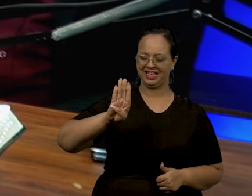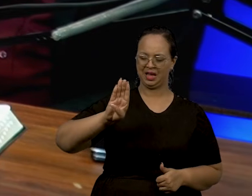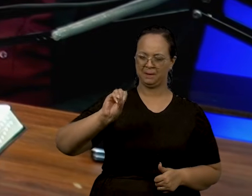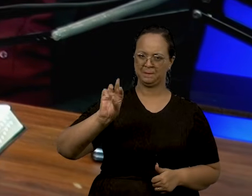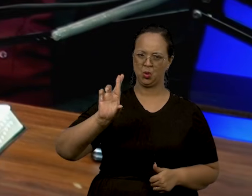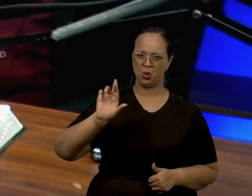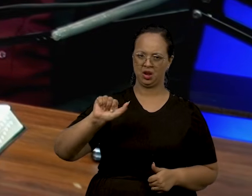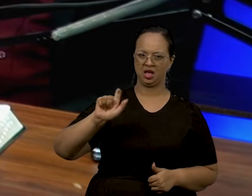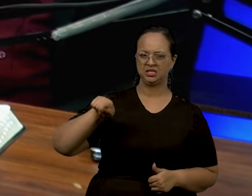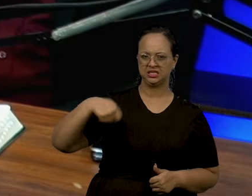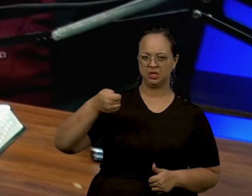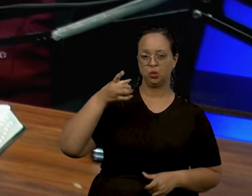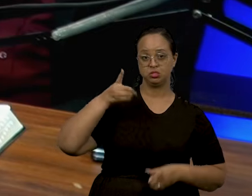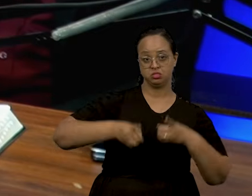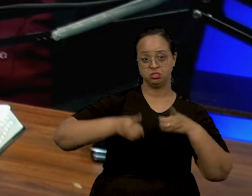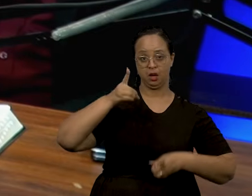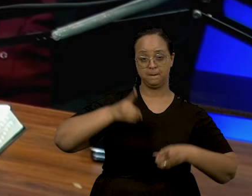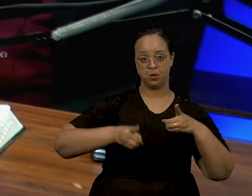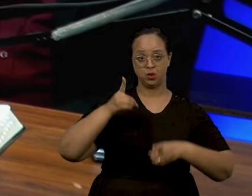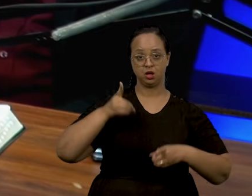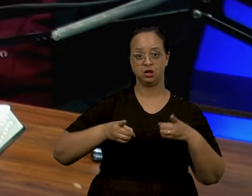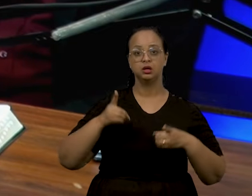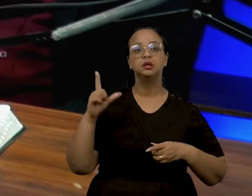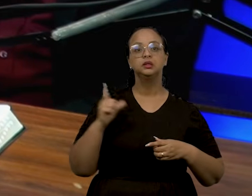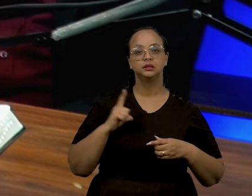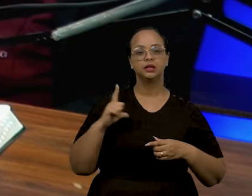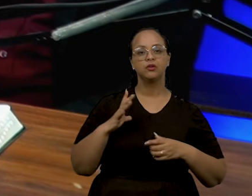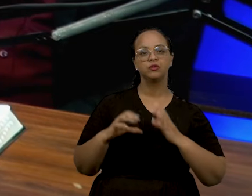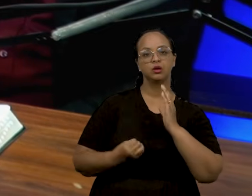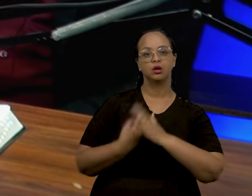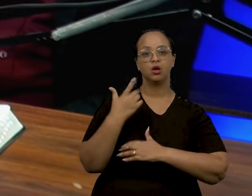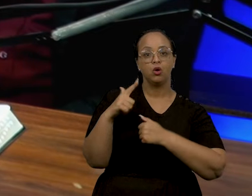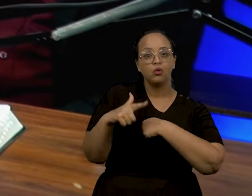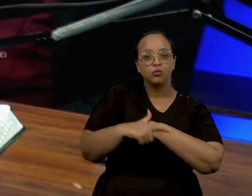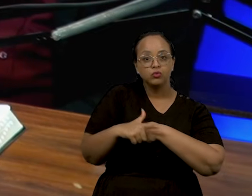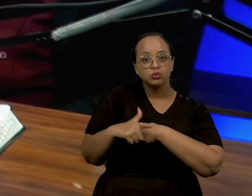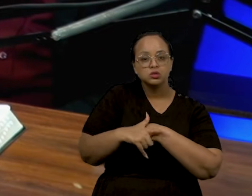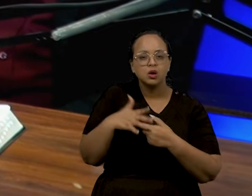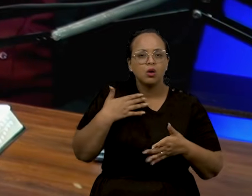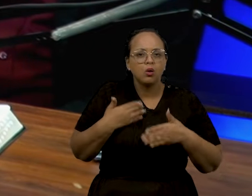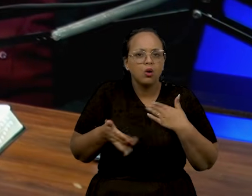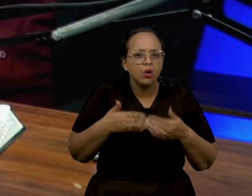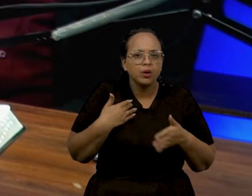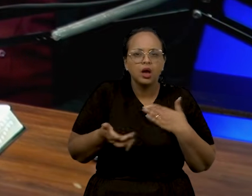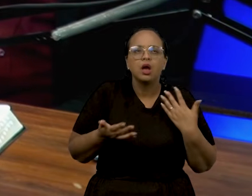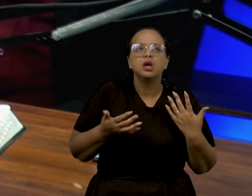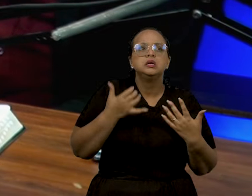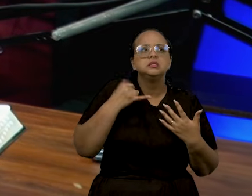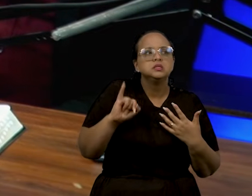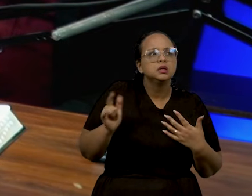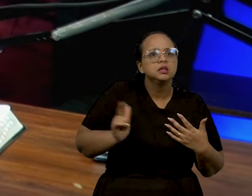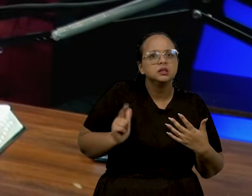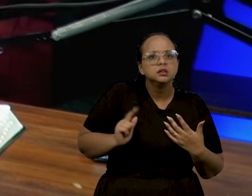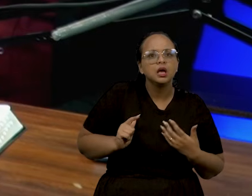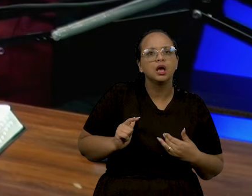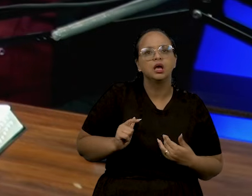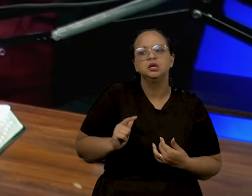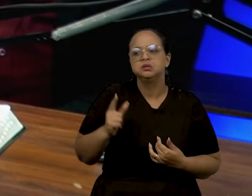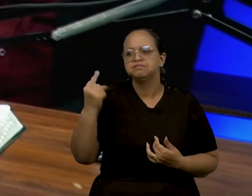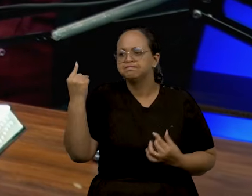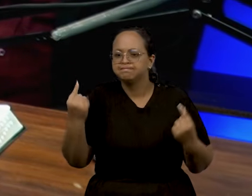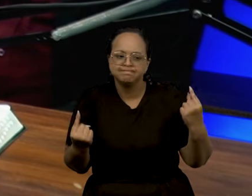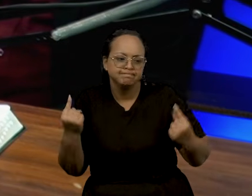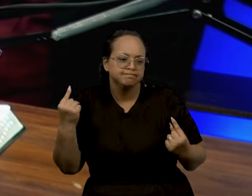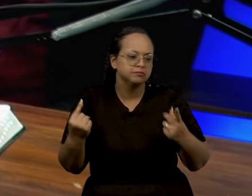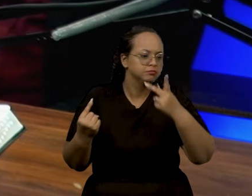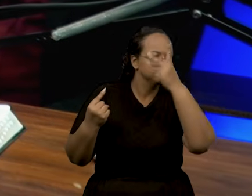entre alguém, né, ou alguma situação, o povo levava essa demanda até os juízes, que era aquele que liderava o povo, e